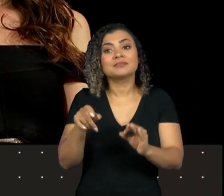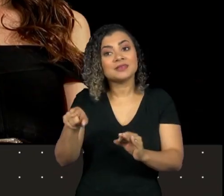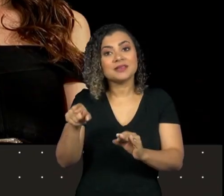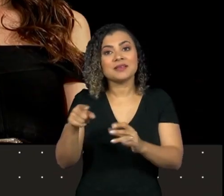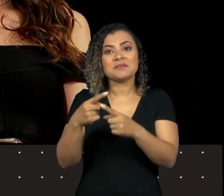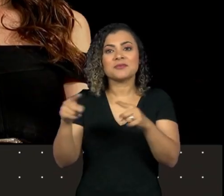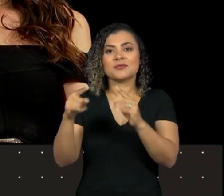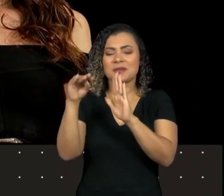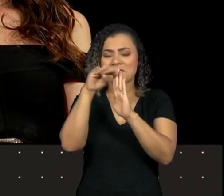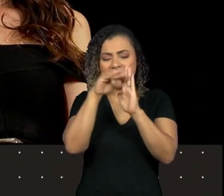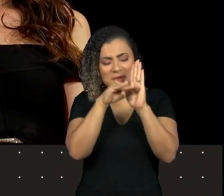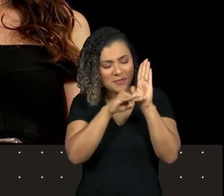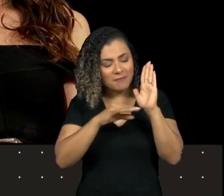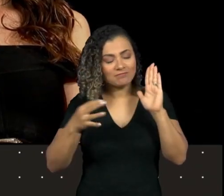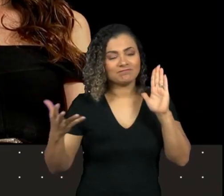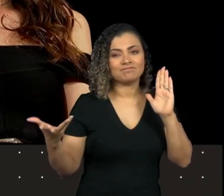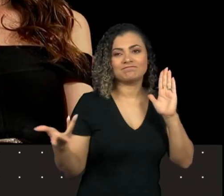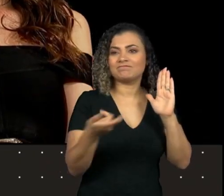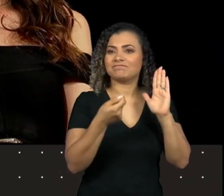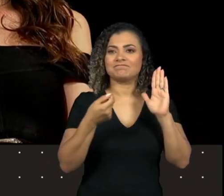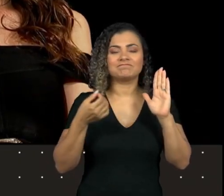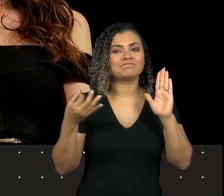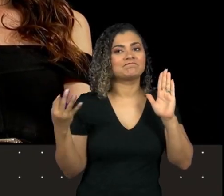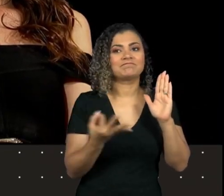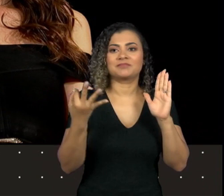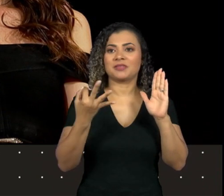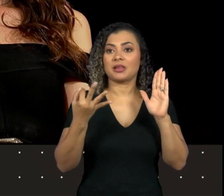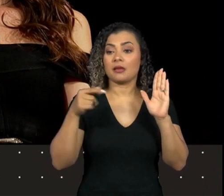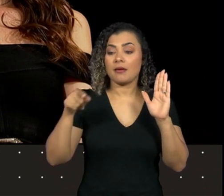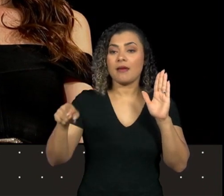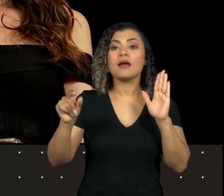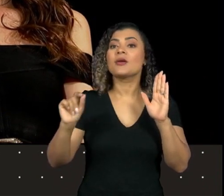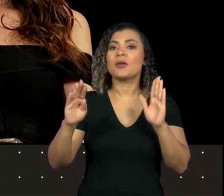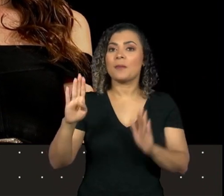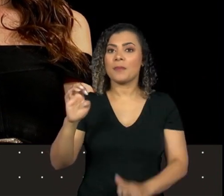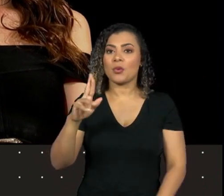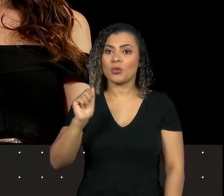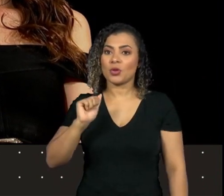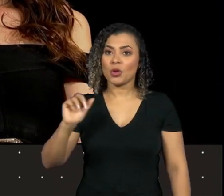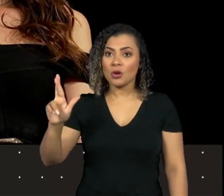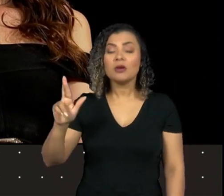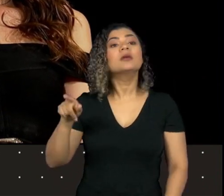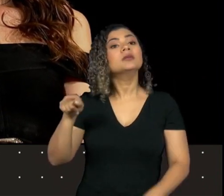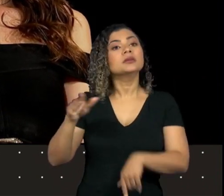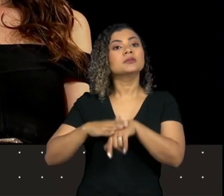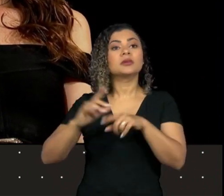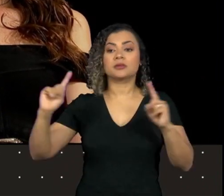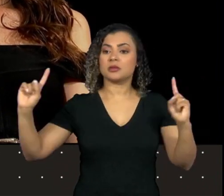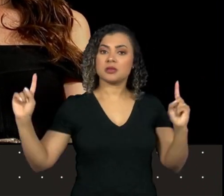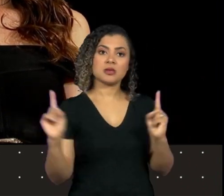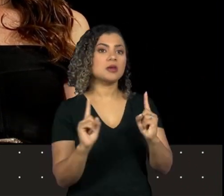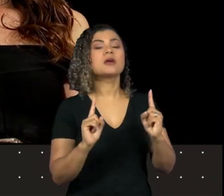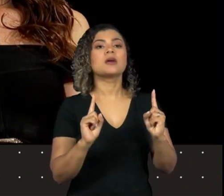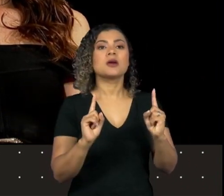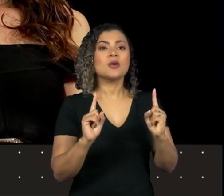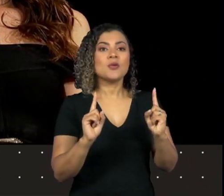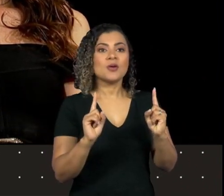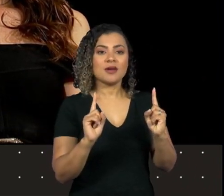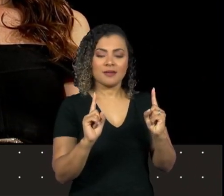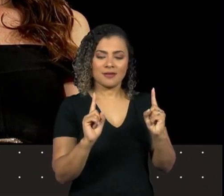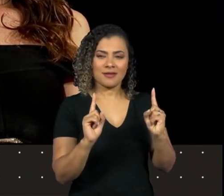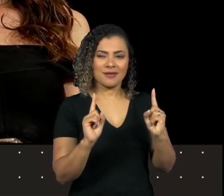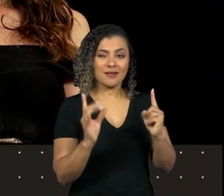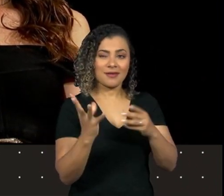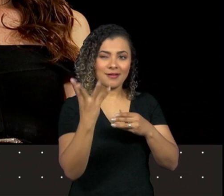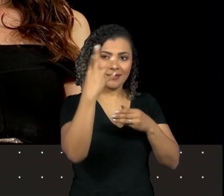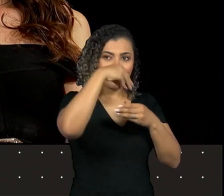repertório incrível. Ela se encontra com Belchior e faz com que o Belchior se reencontre com o